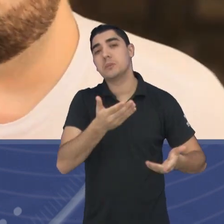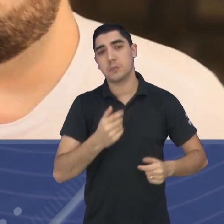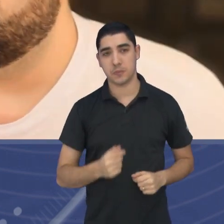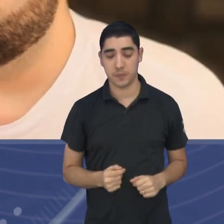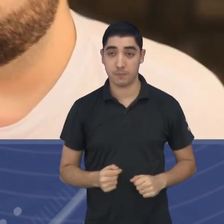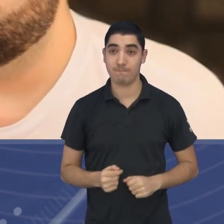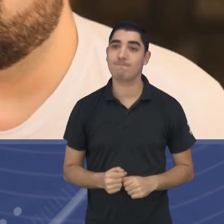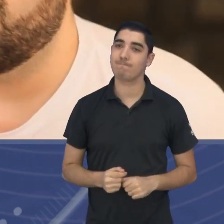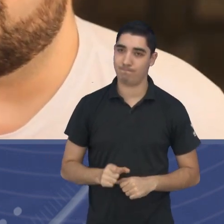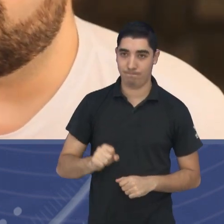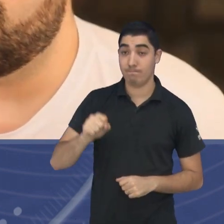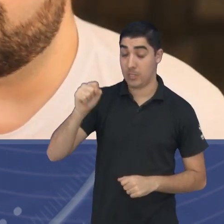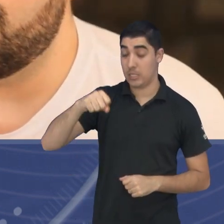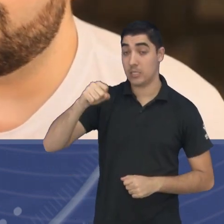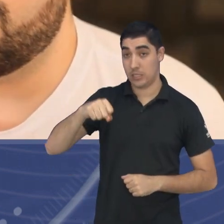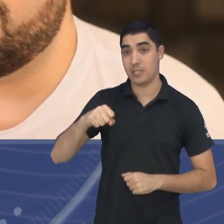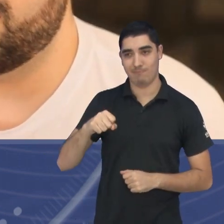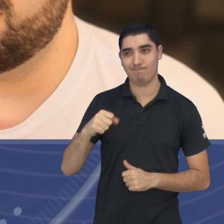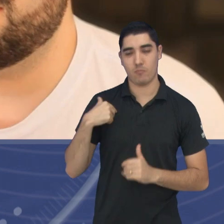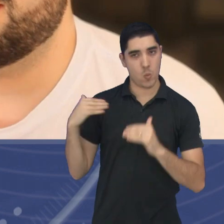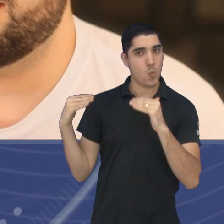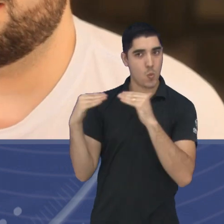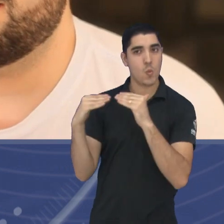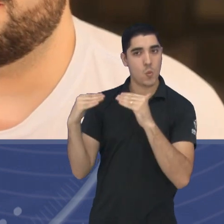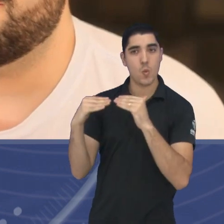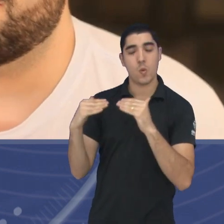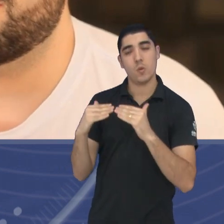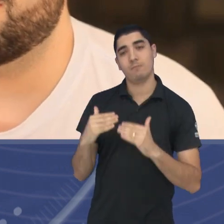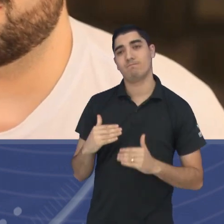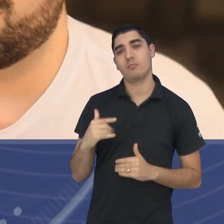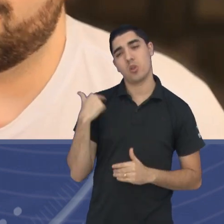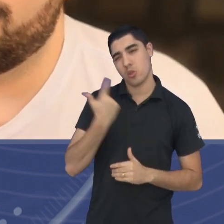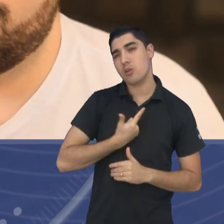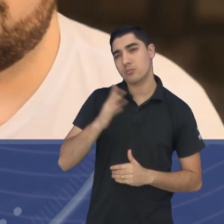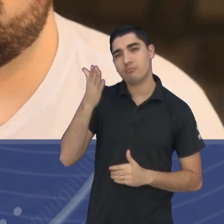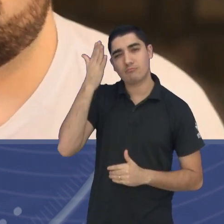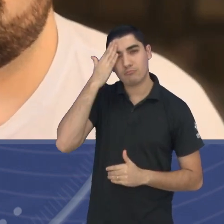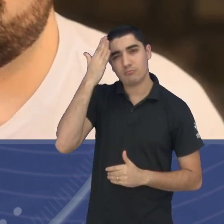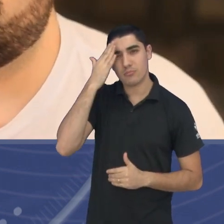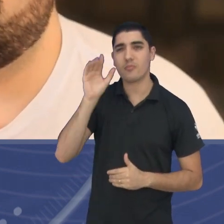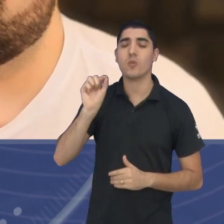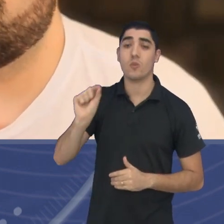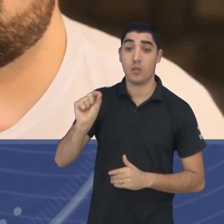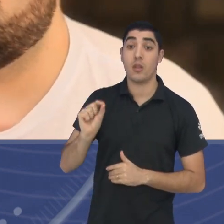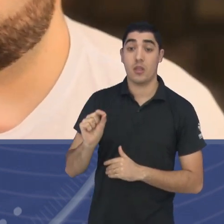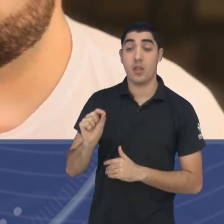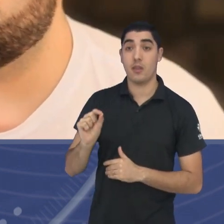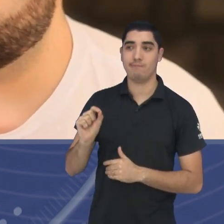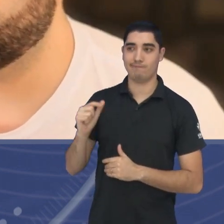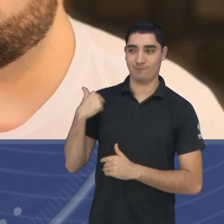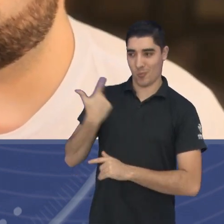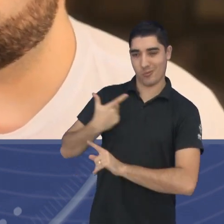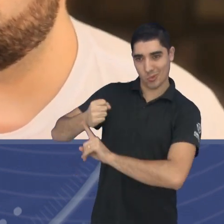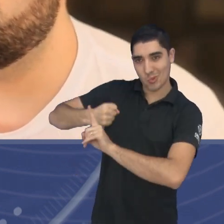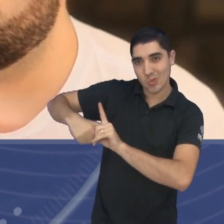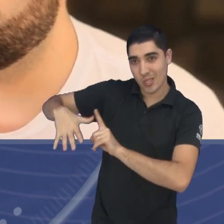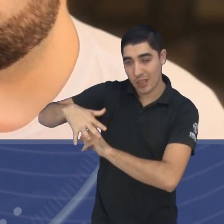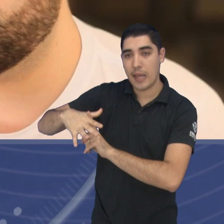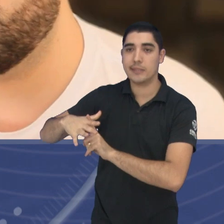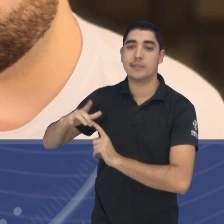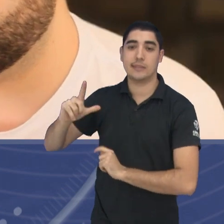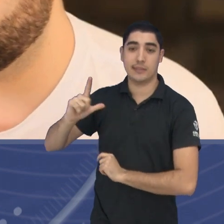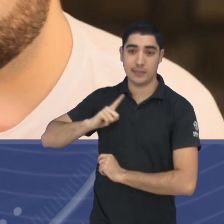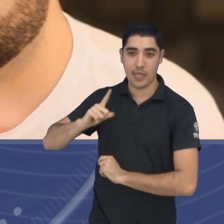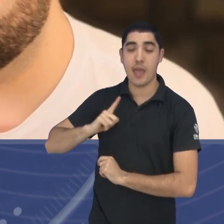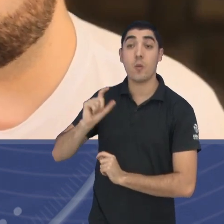Sim, com certeza, Dani. Na verdade, a gente sabe, pelo menos como sociedade, né, a gente está se organizando na